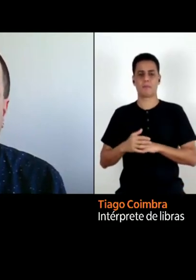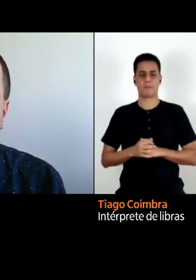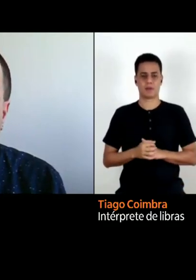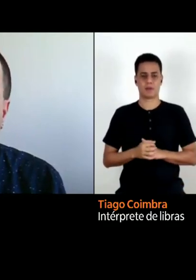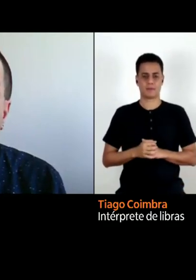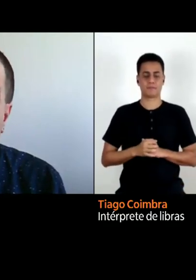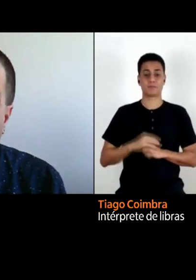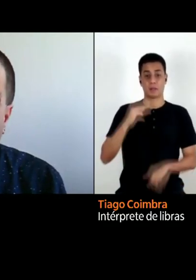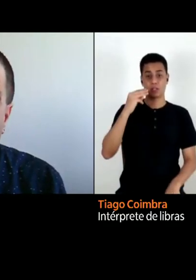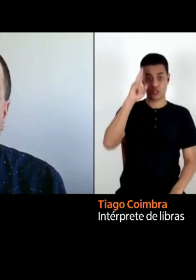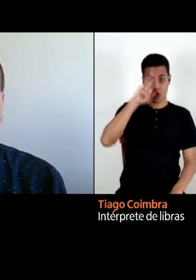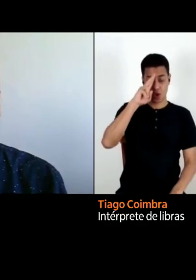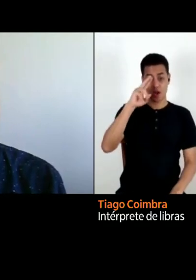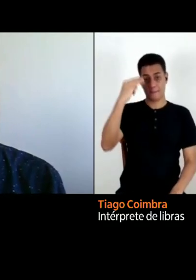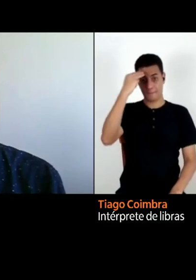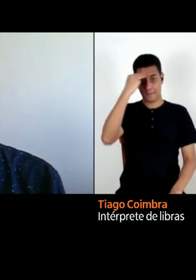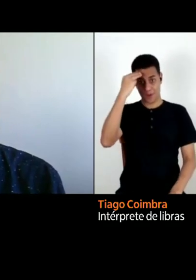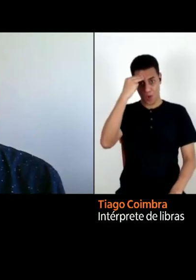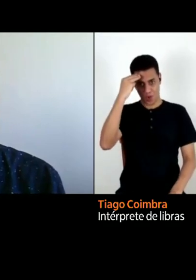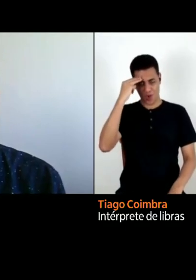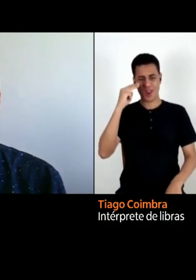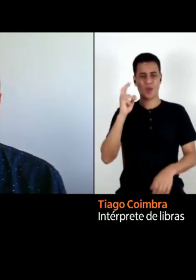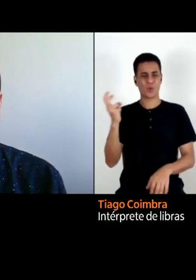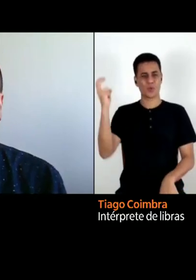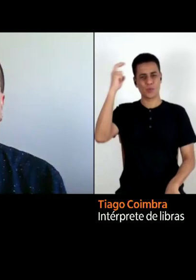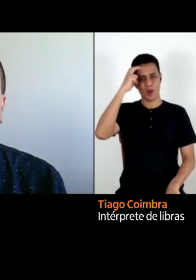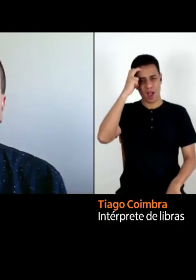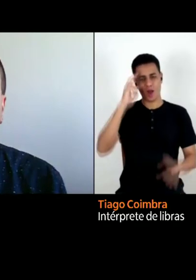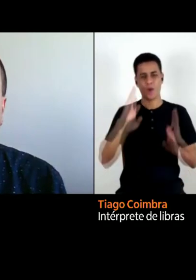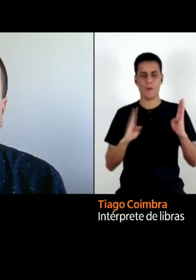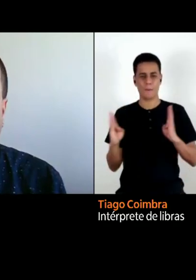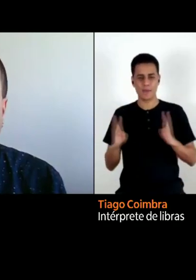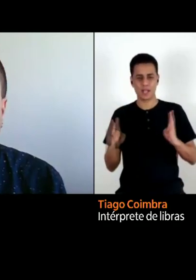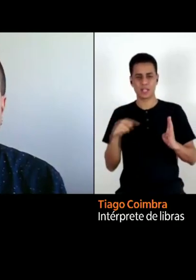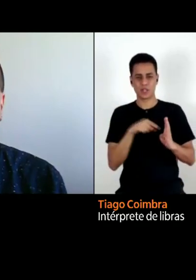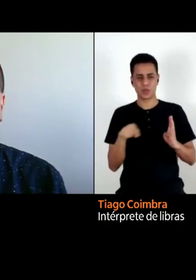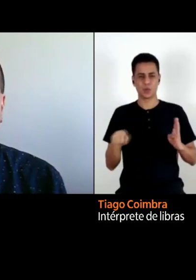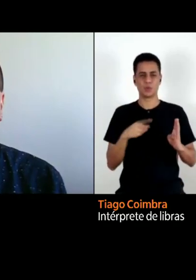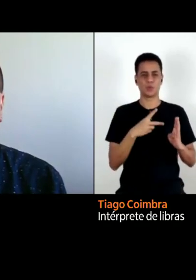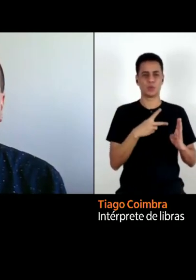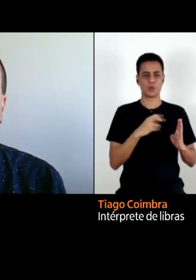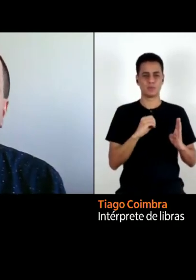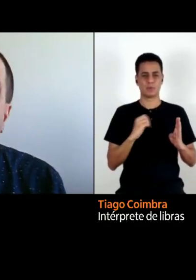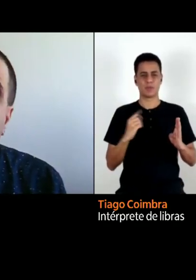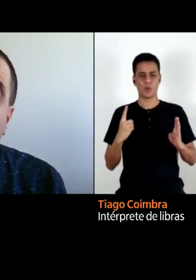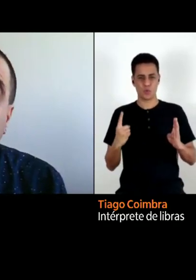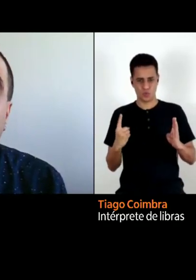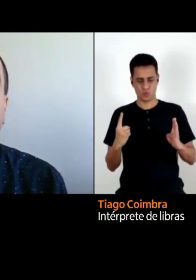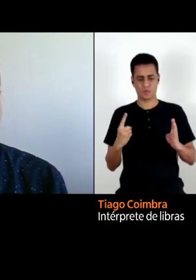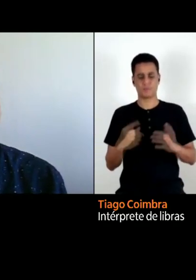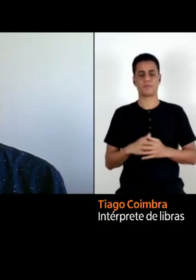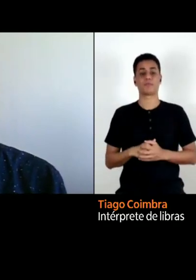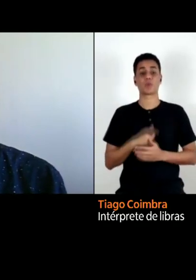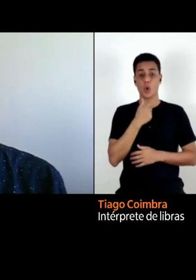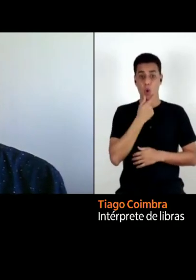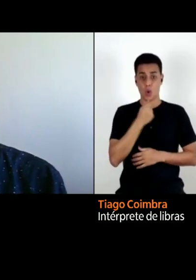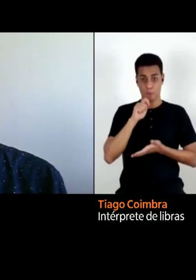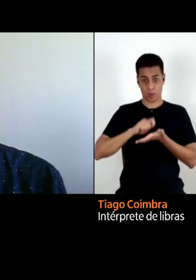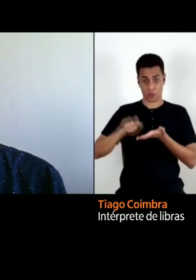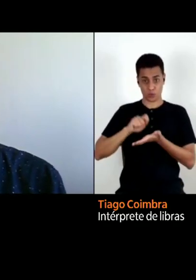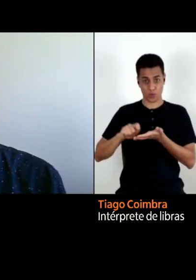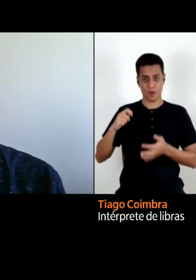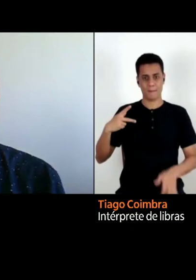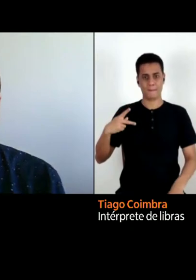Idade das Trevas Digital, de 2001, Paolo Uzai conta uma divertida e